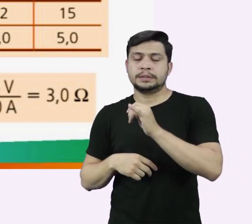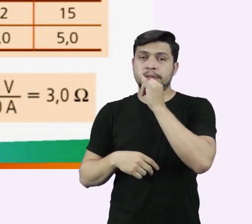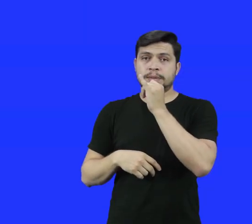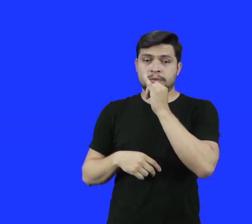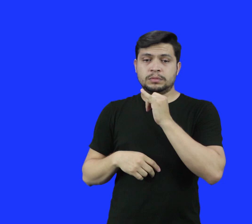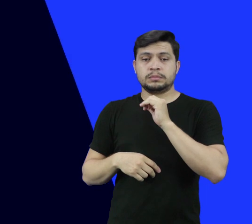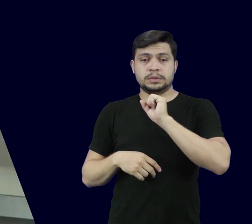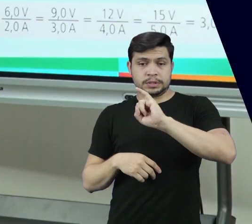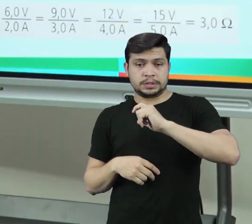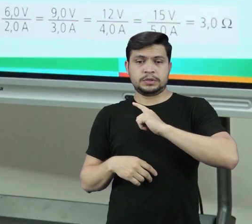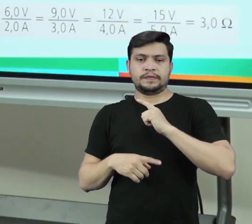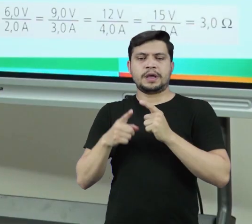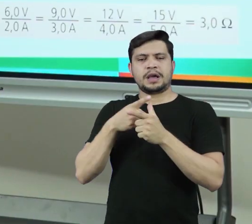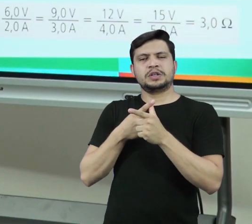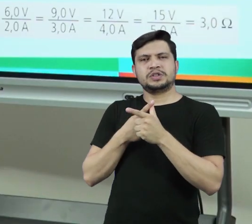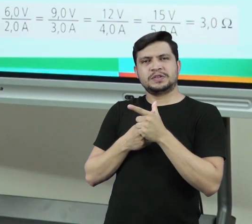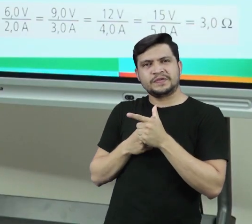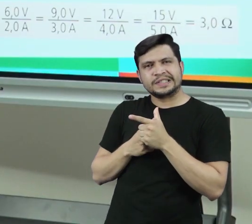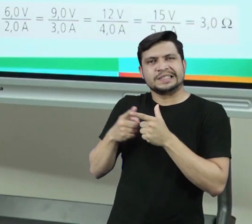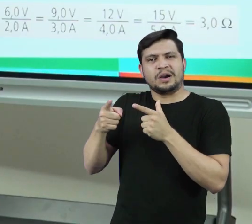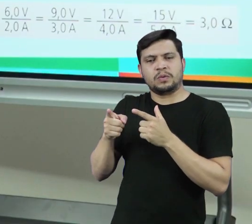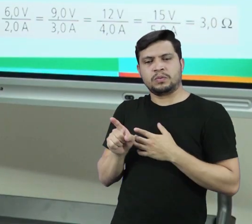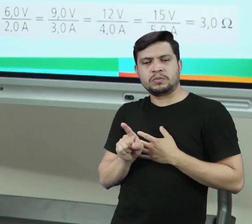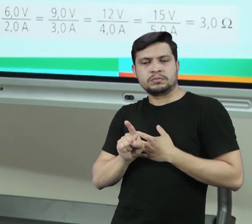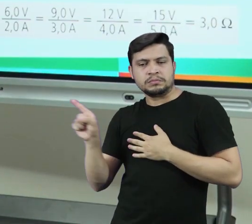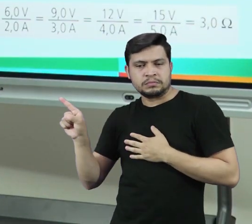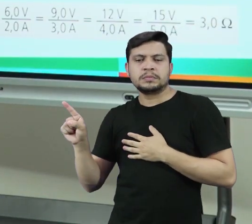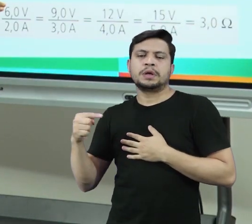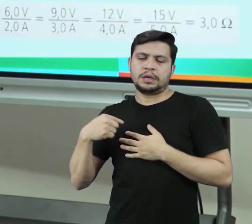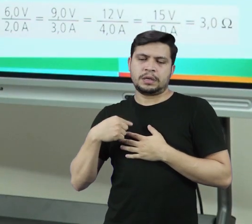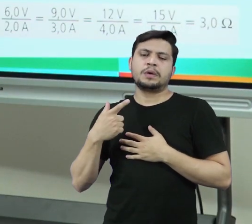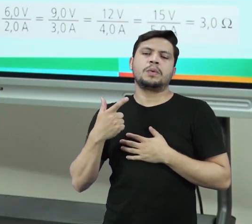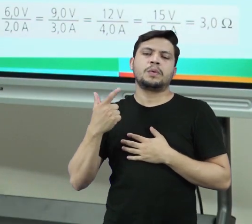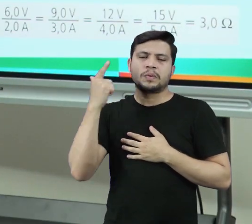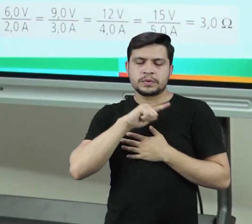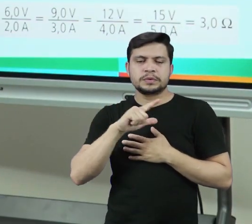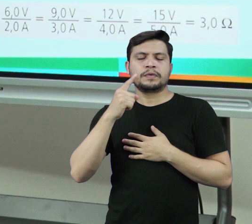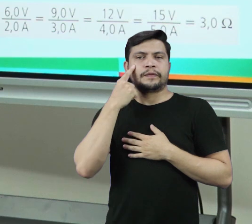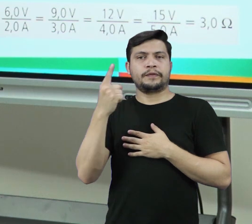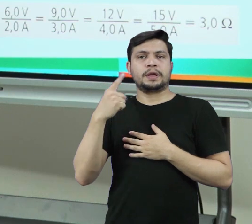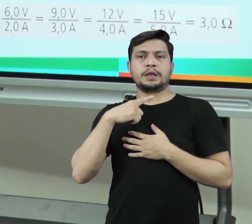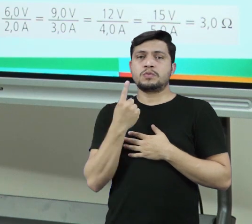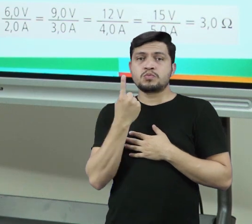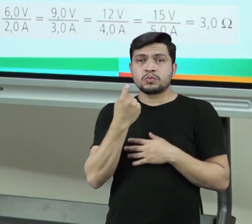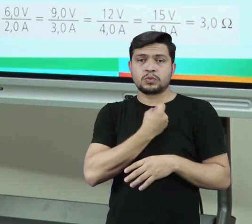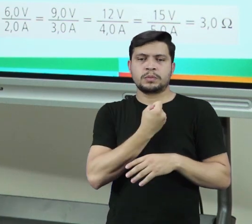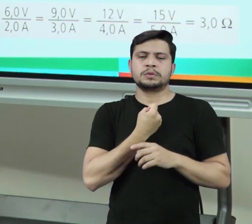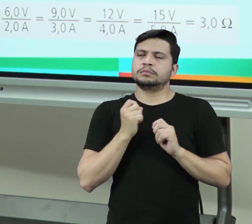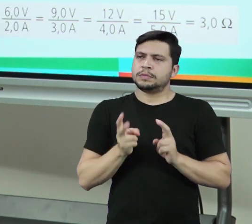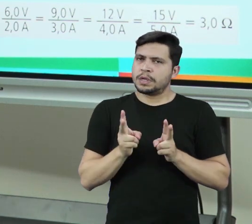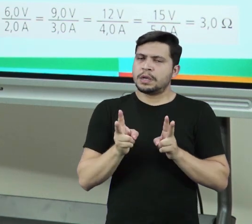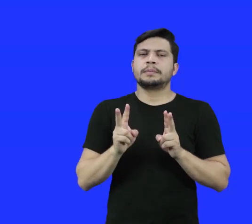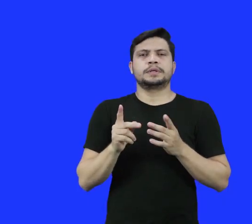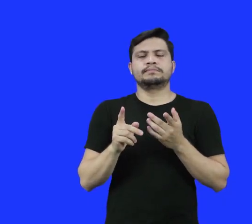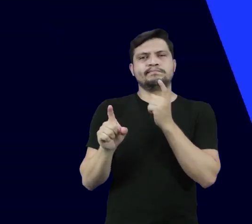que seria a divisão entre esses valores, dá para ver claramente aqui que um valor constante sempre aparece. No caso, 3 dividido